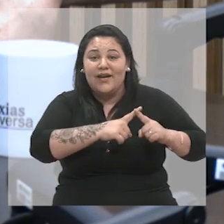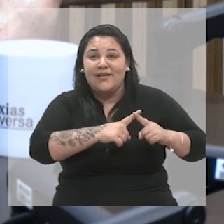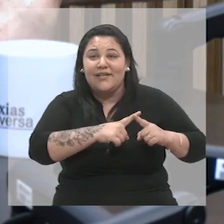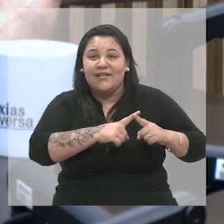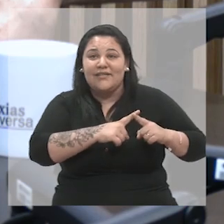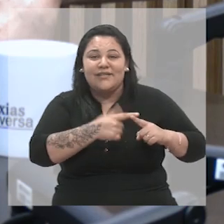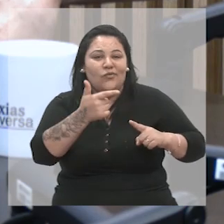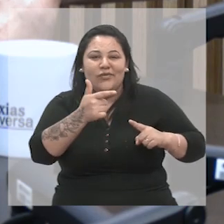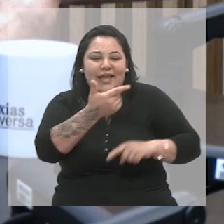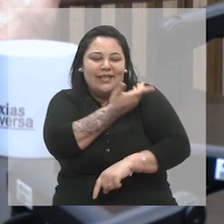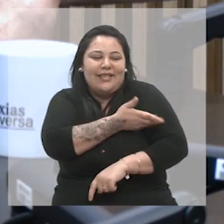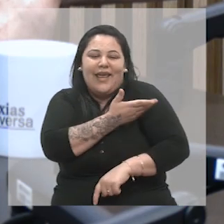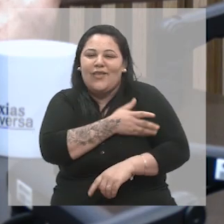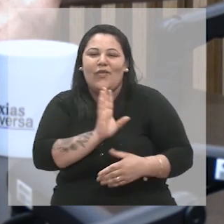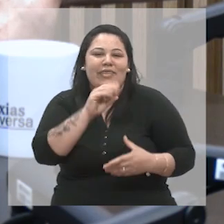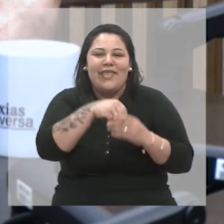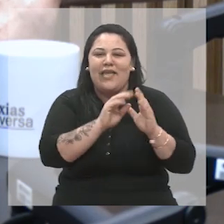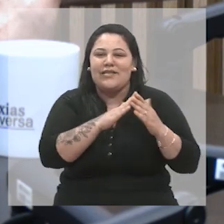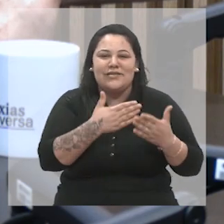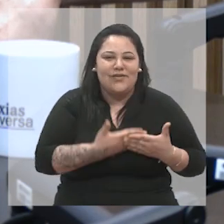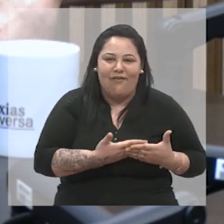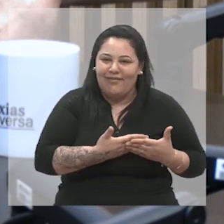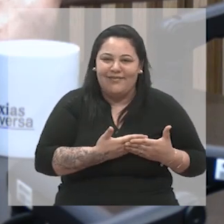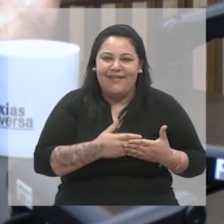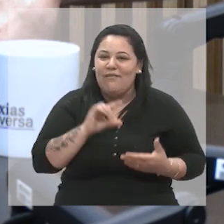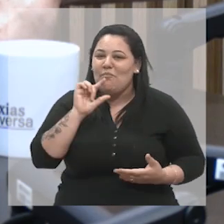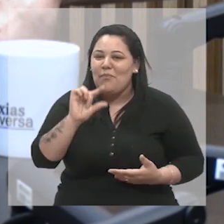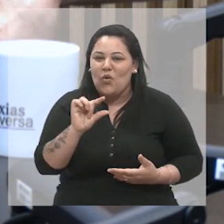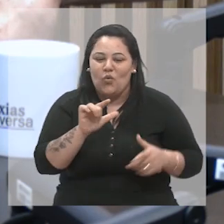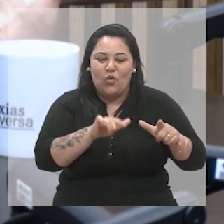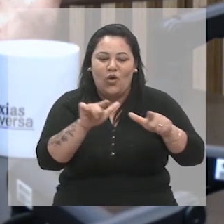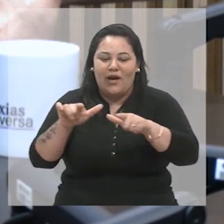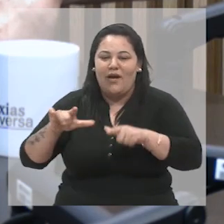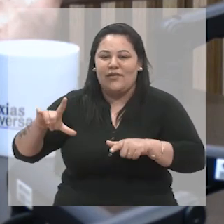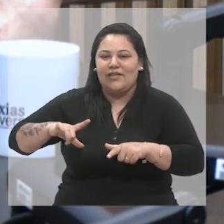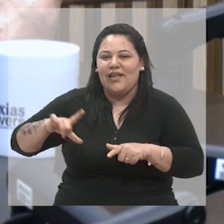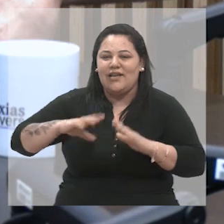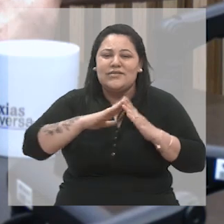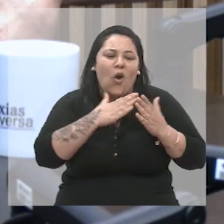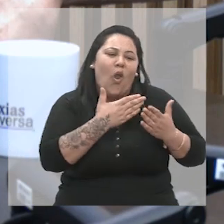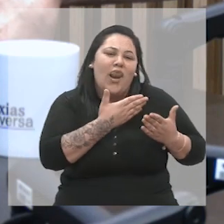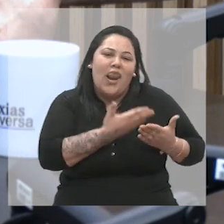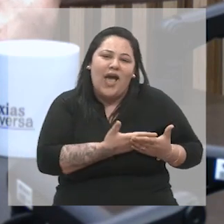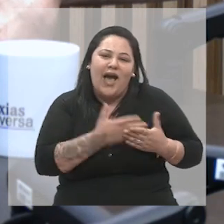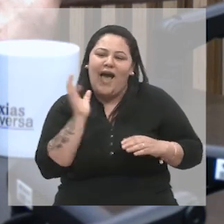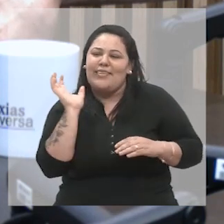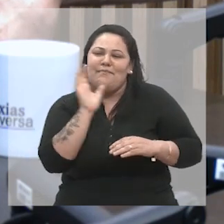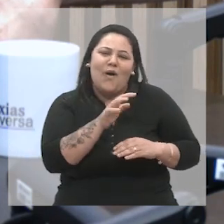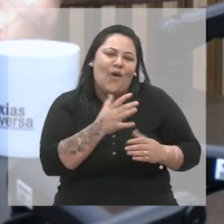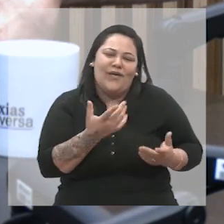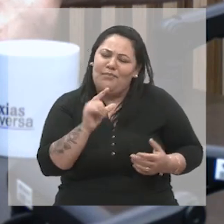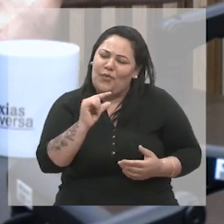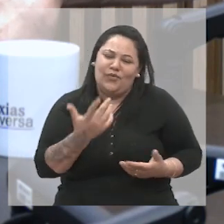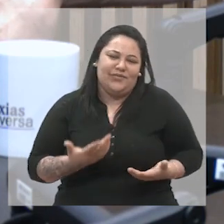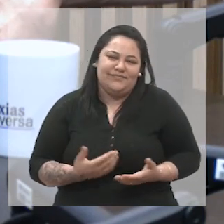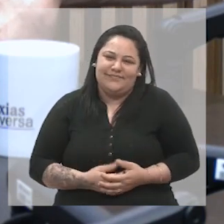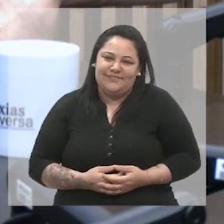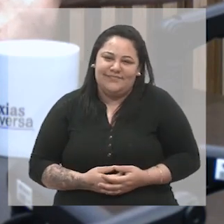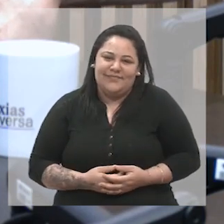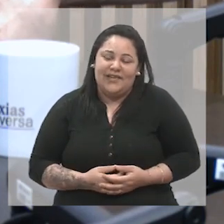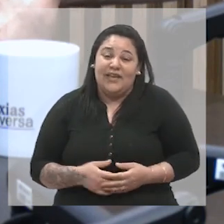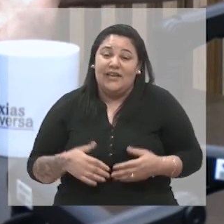mais treinamento nas escolas. São ímpares as escolas que têm hoje a escolinha de handebol, a escolinha, é muito